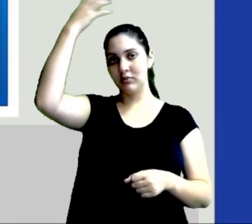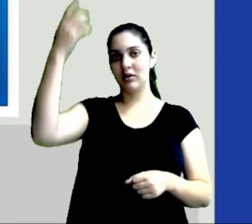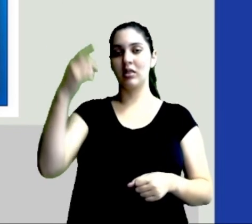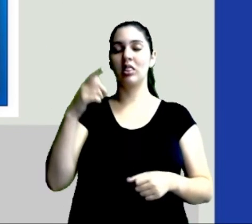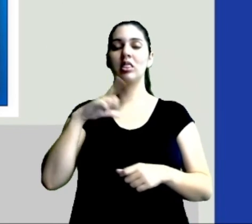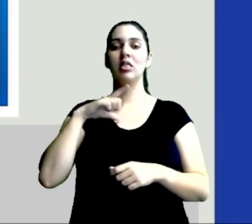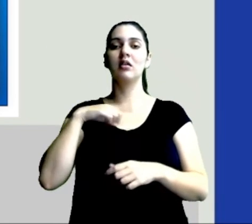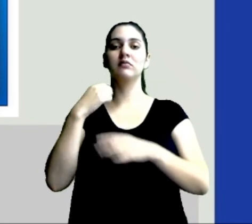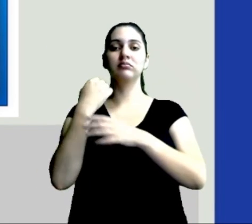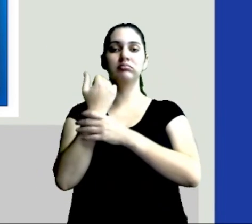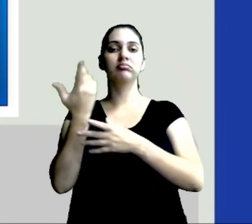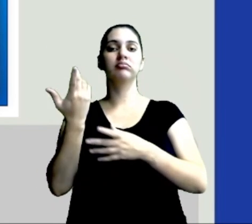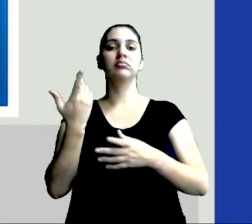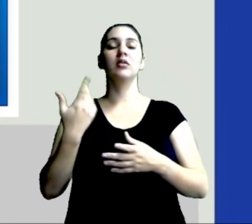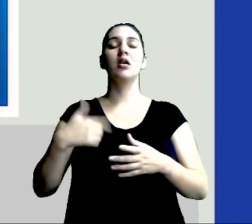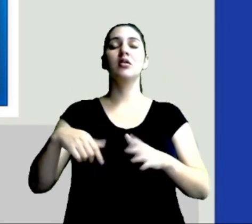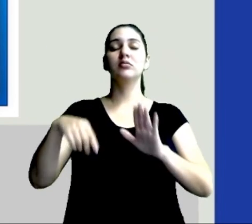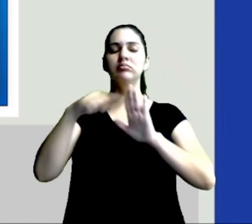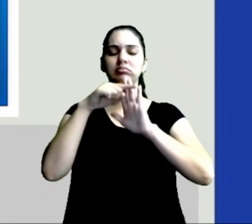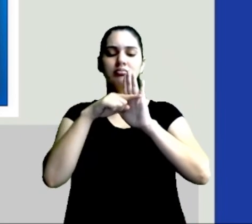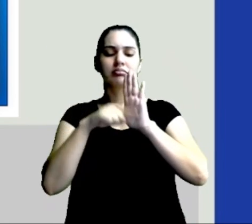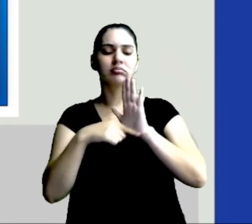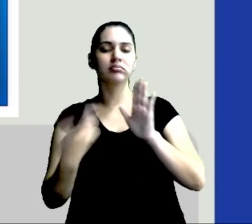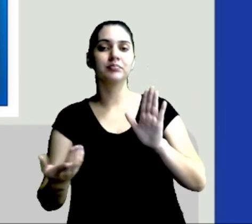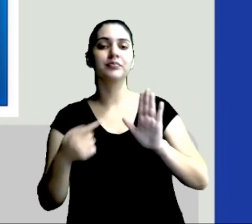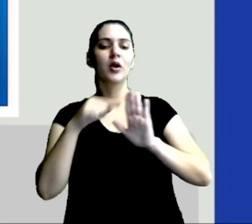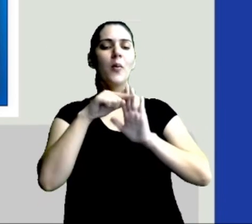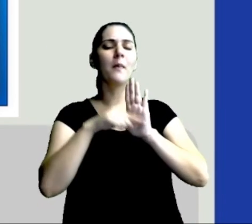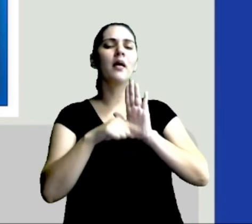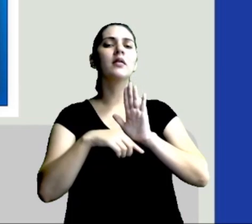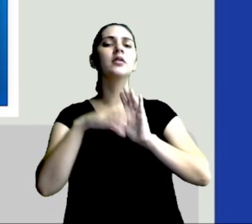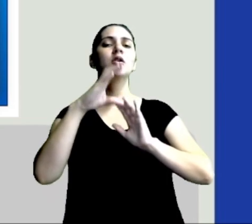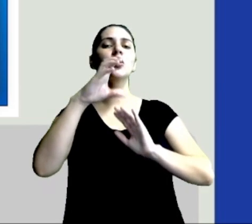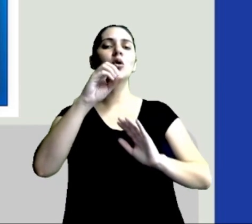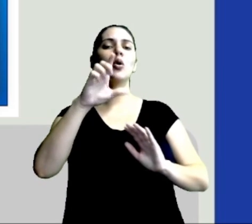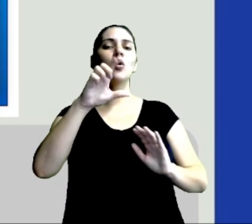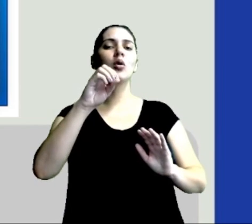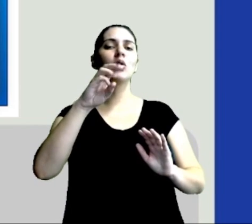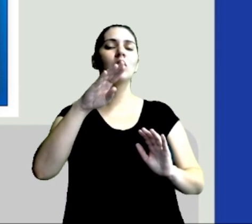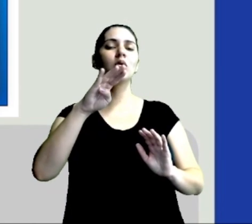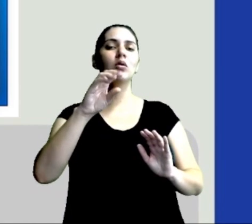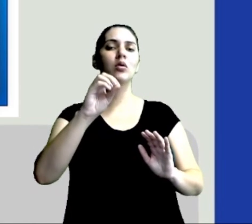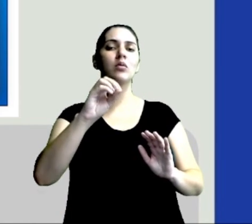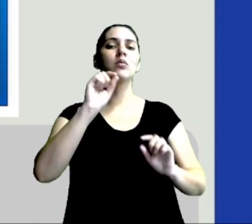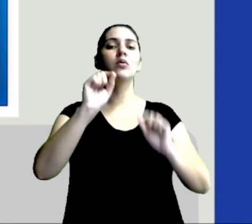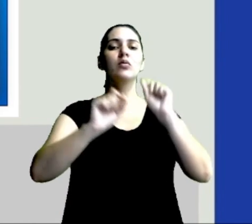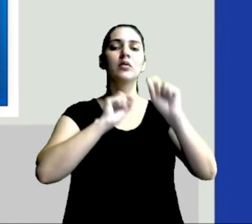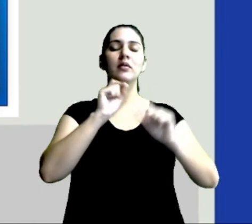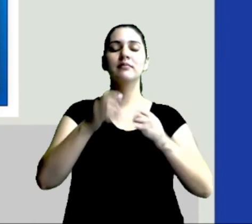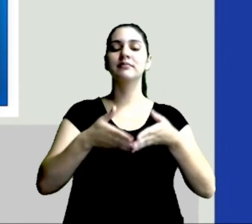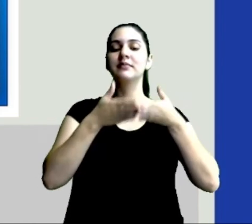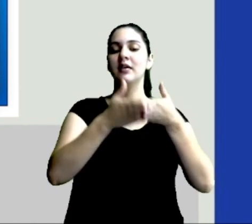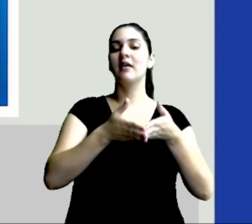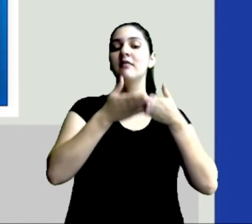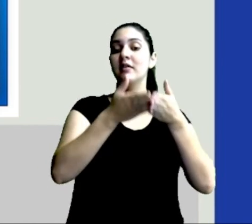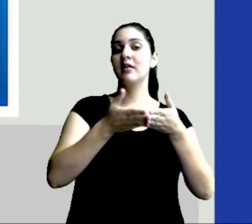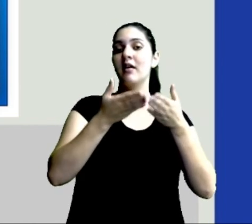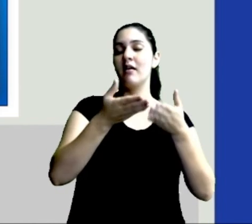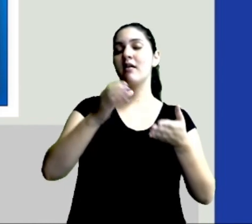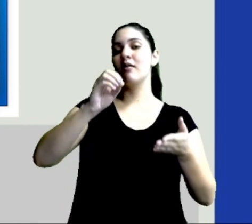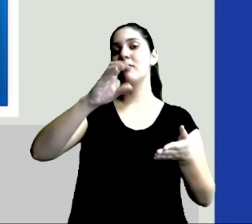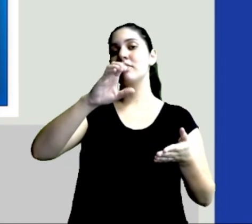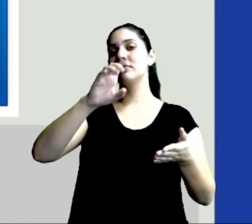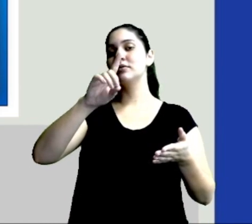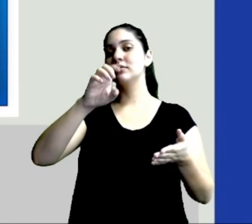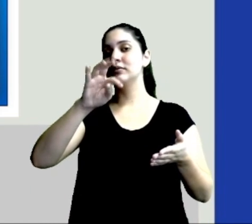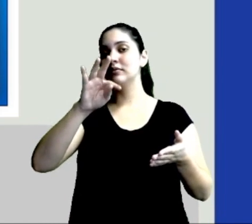plano do navegador genovês Cristóvão Colombo. O plano de Colombo consistia em buscar o Oriente navegando em direção ao Ocidente, isto é, dando a